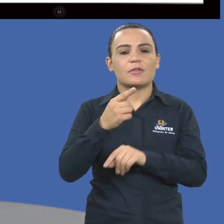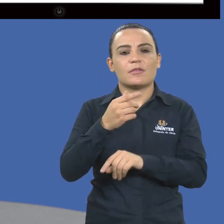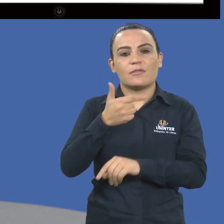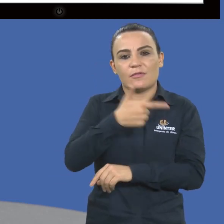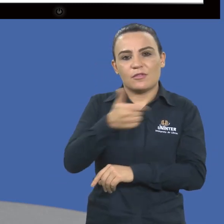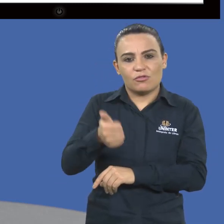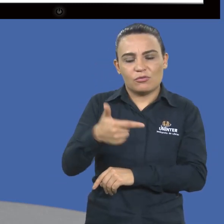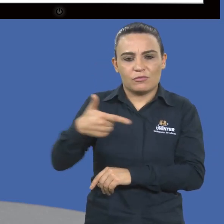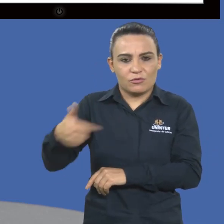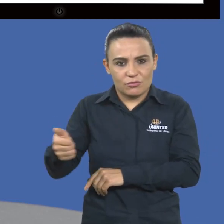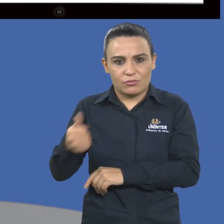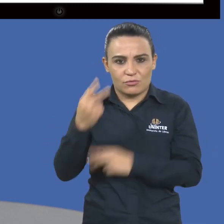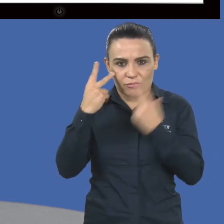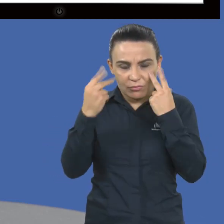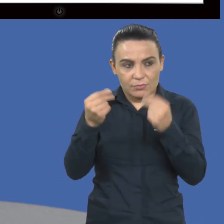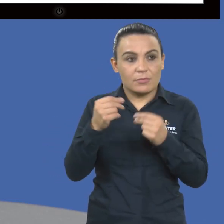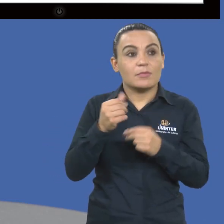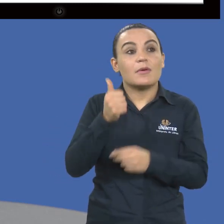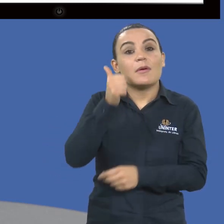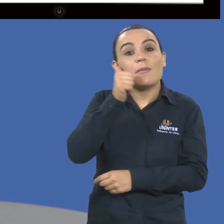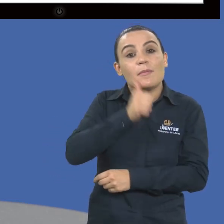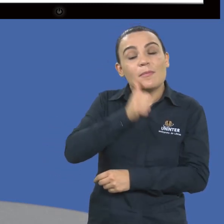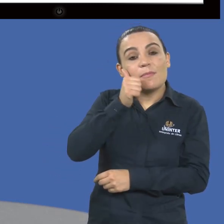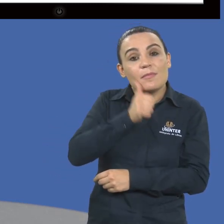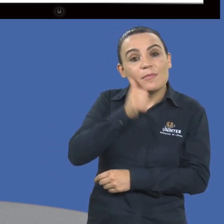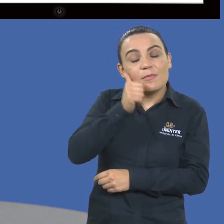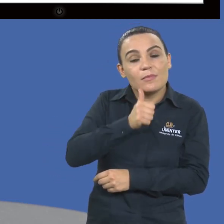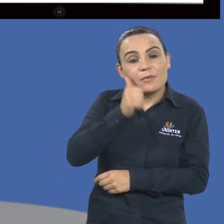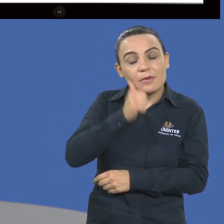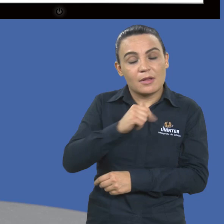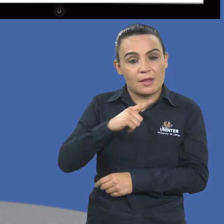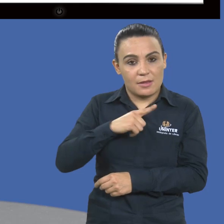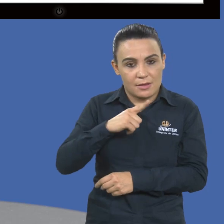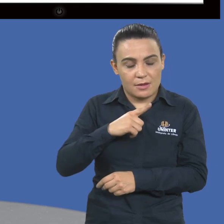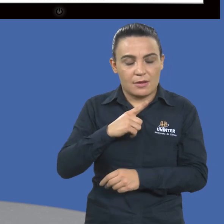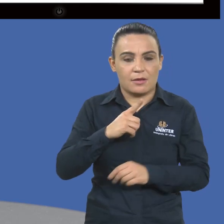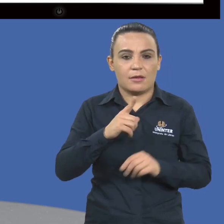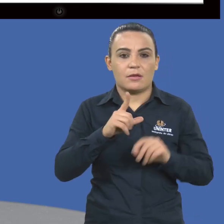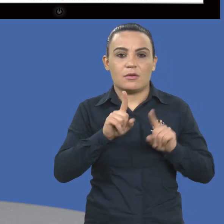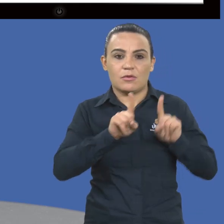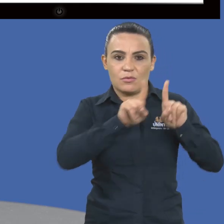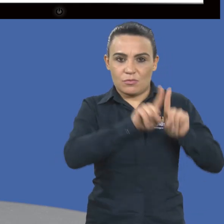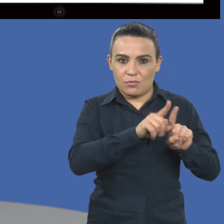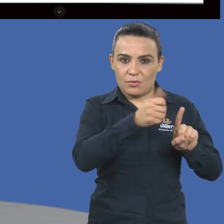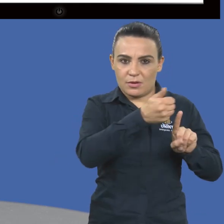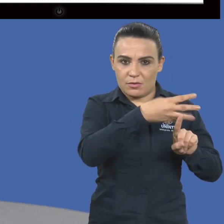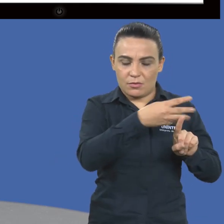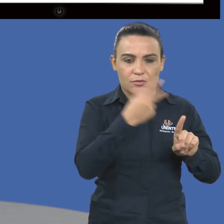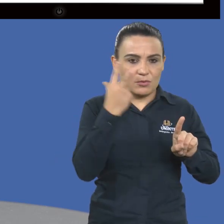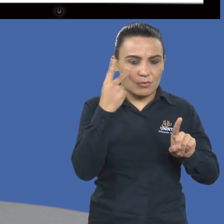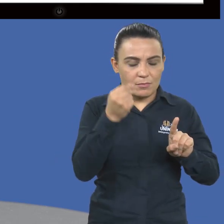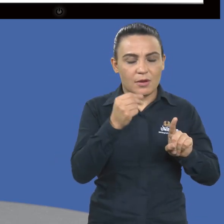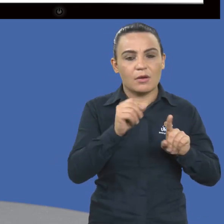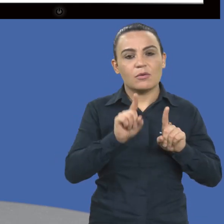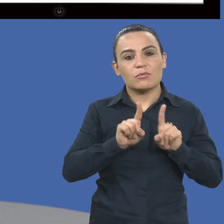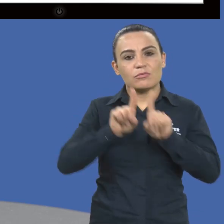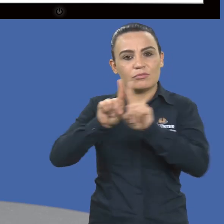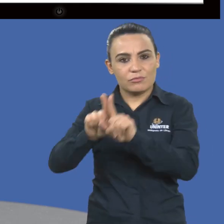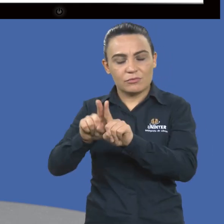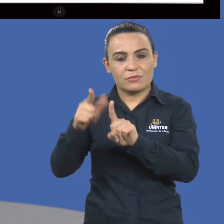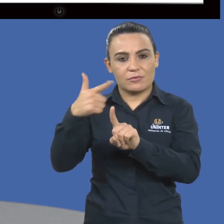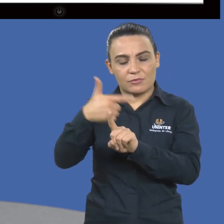21 normais, e a mulher, que está representada no círculo, ela tem um cromossomo